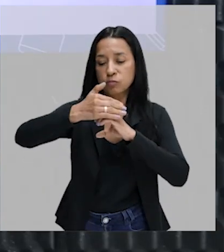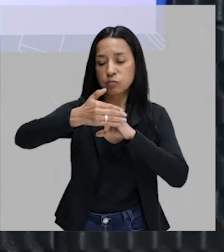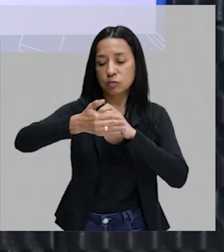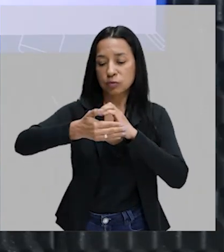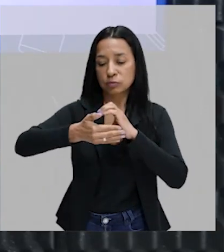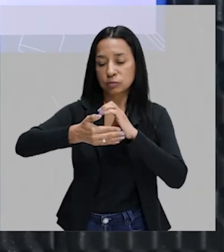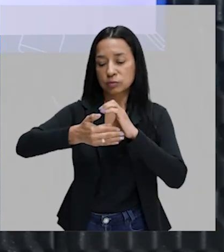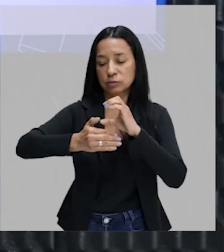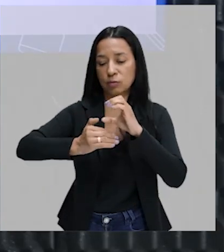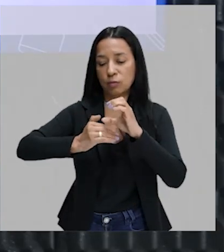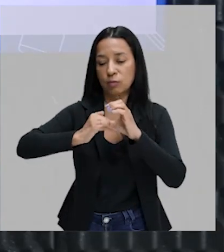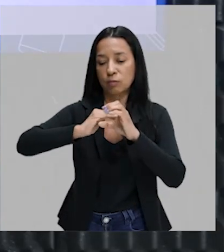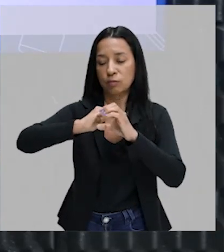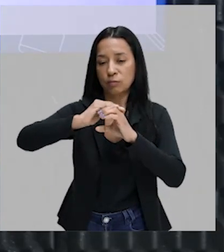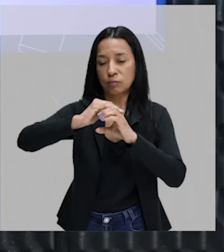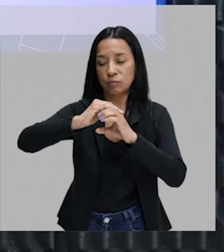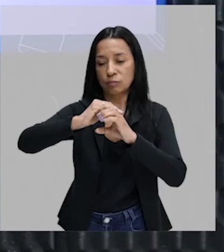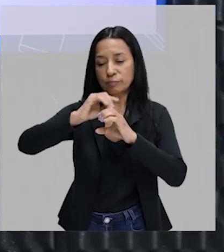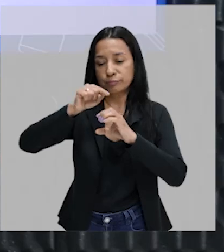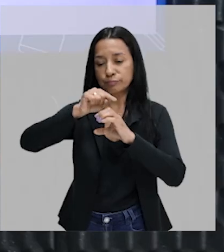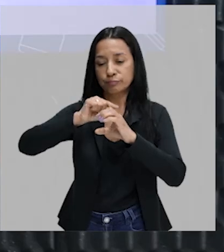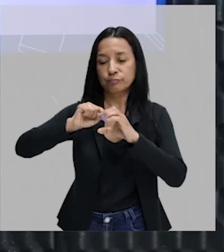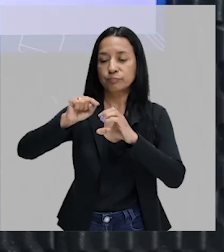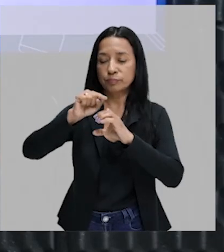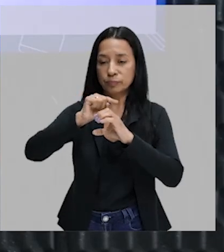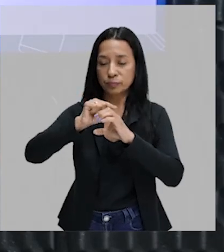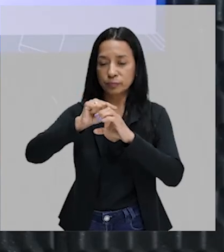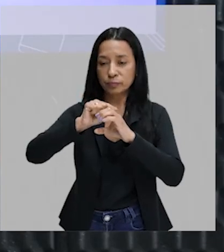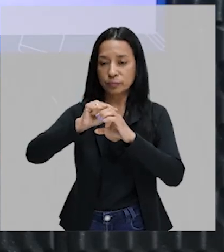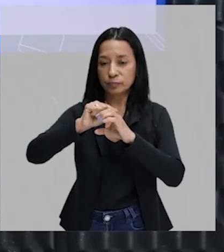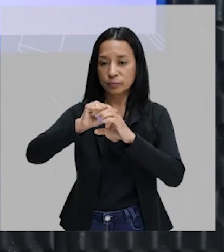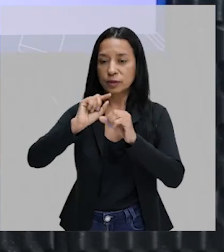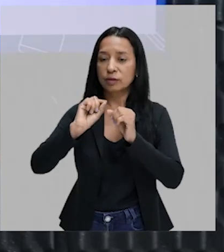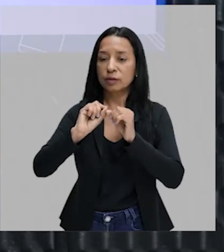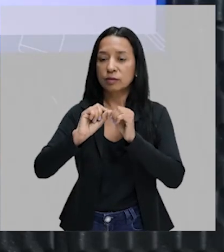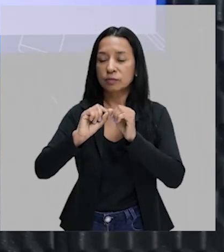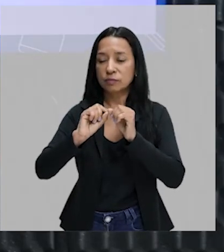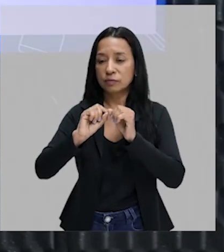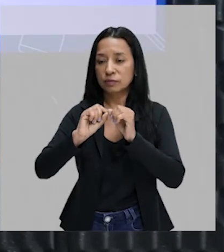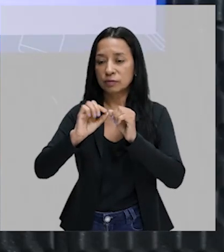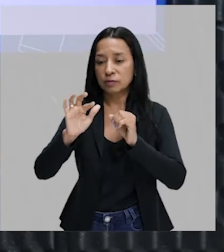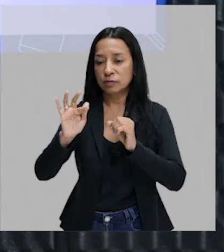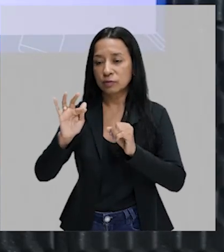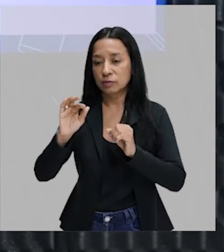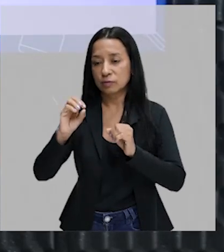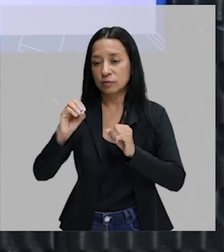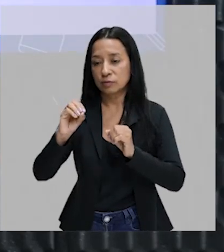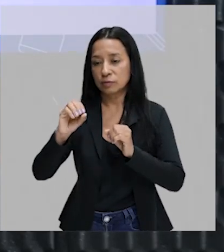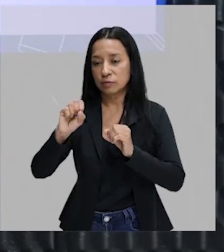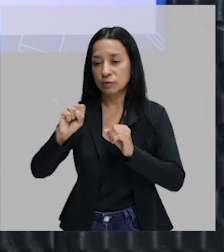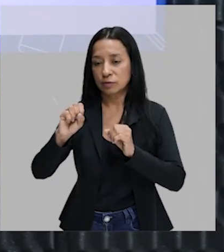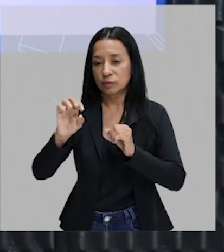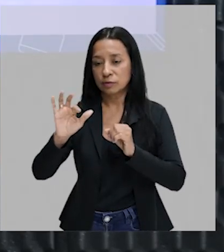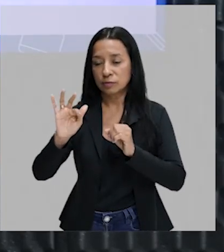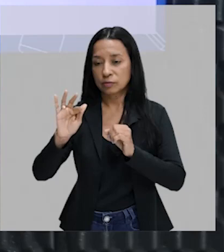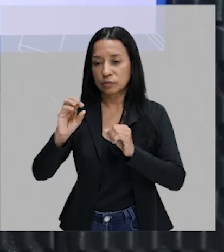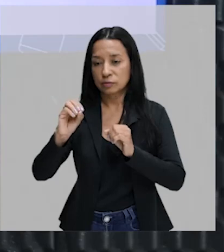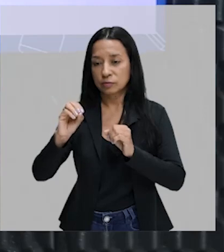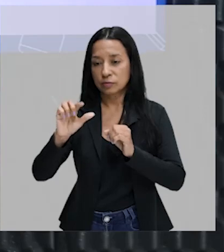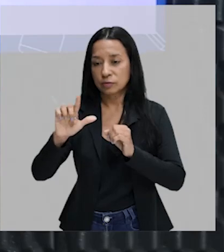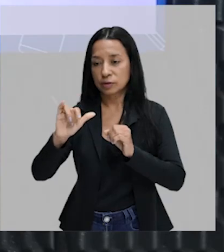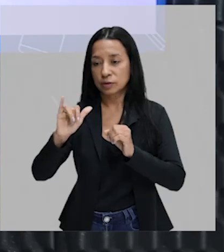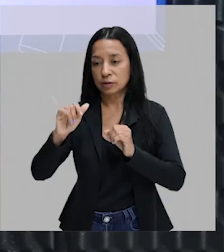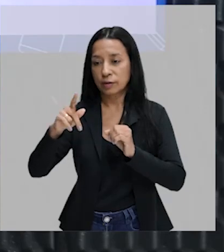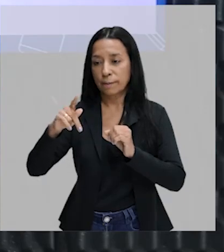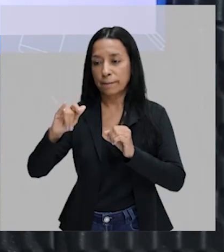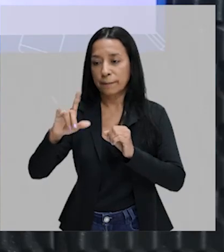é o que delimita os limites da célula. Então, ela é feita de fosfolipídios. Então, esse mesmo